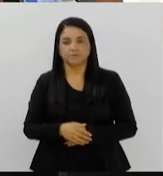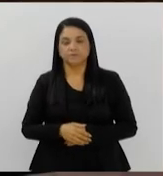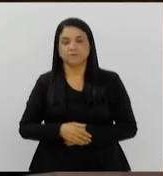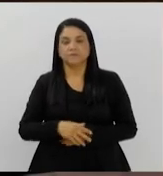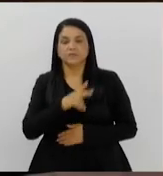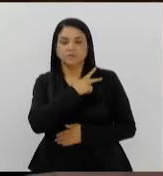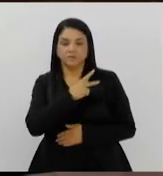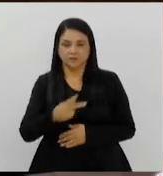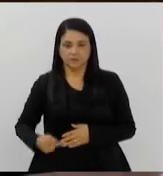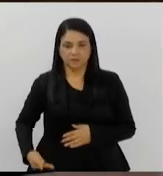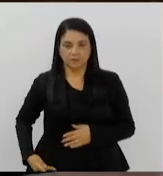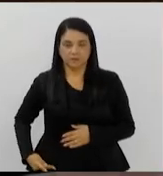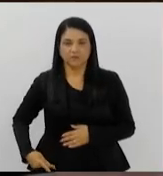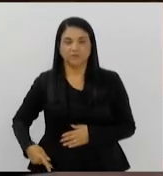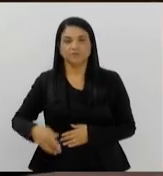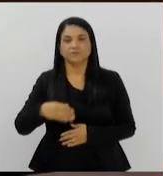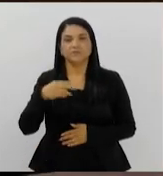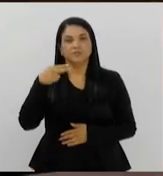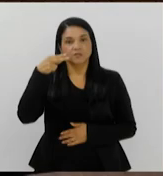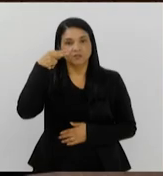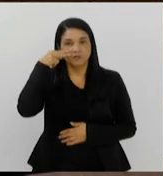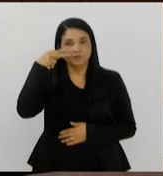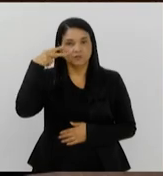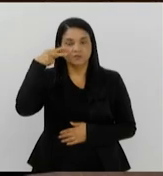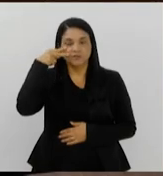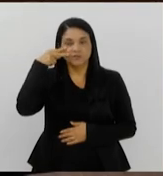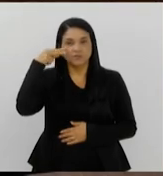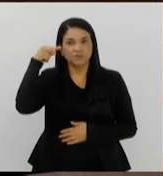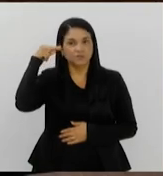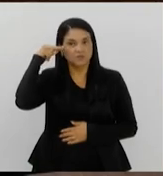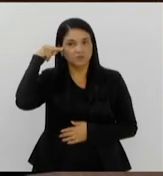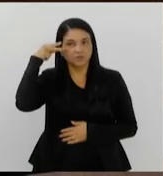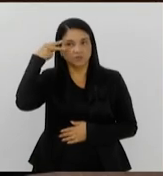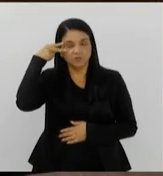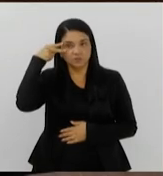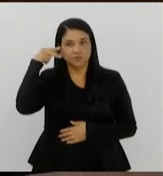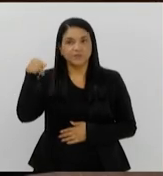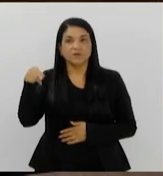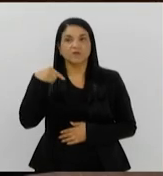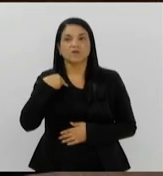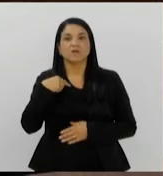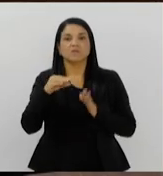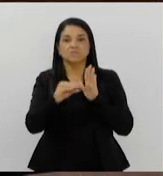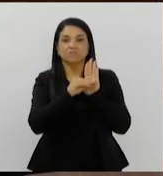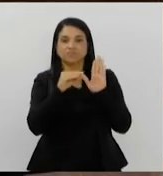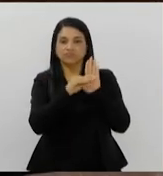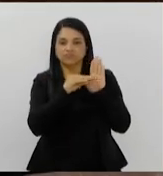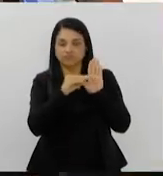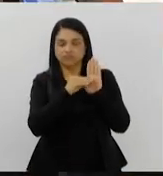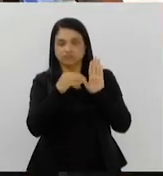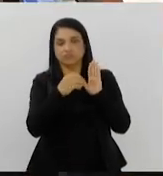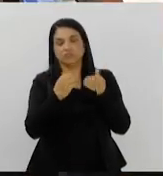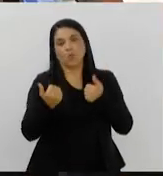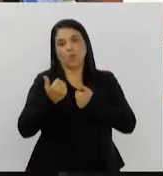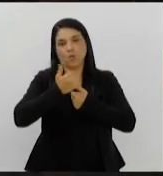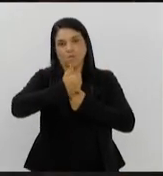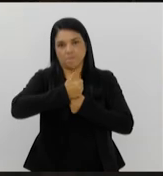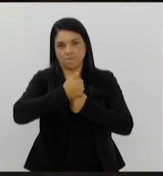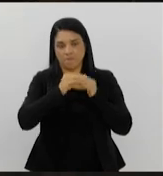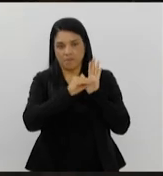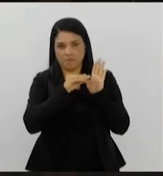Presidente Aju, o parecer da CCJ é pela constitucionalidade com emendas, concluindo por substitutivo.